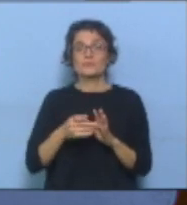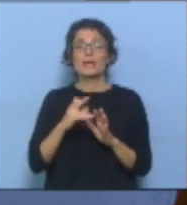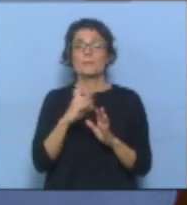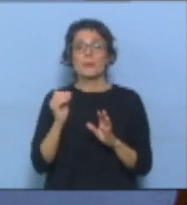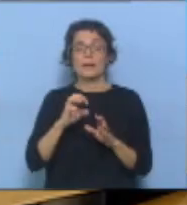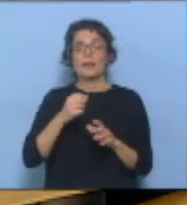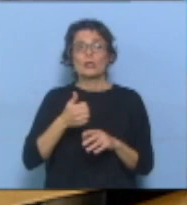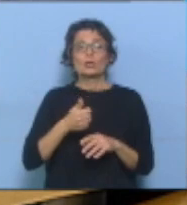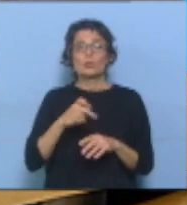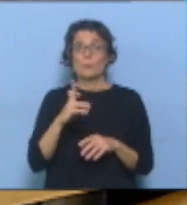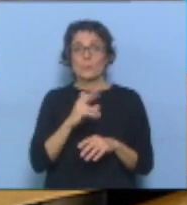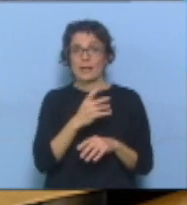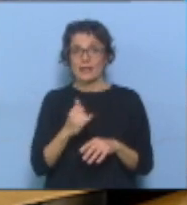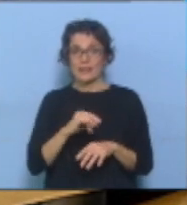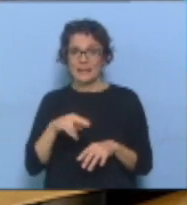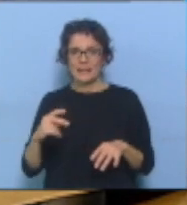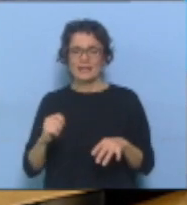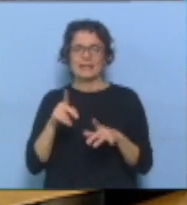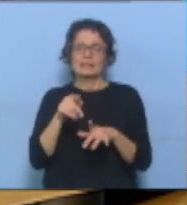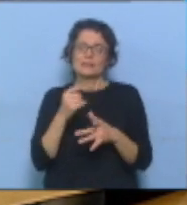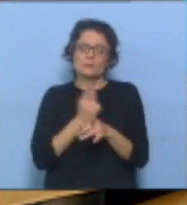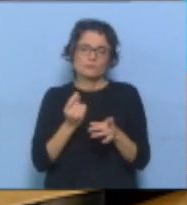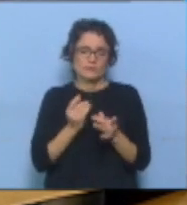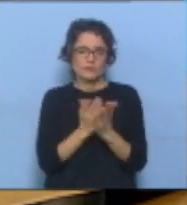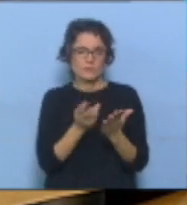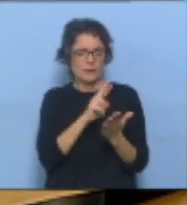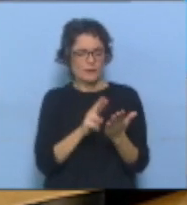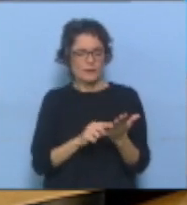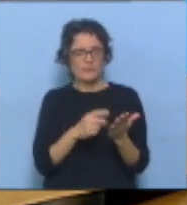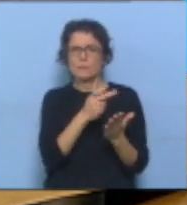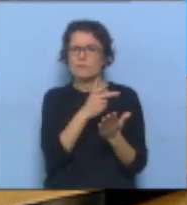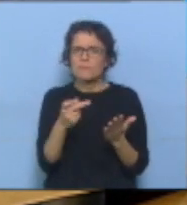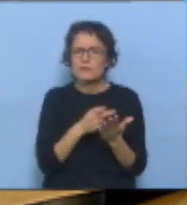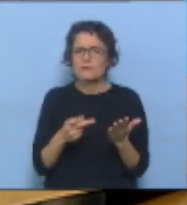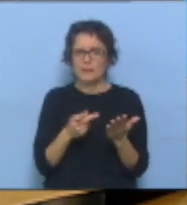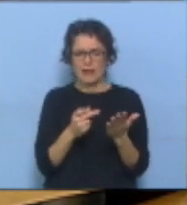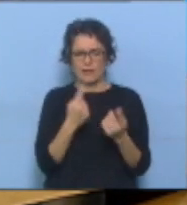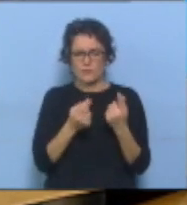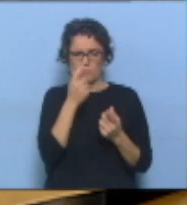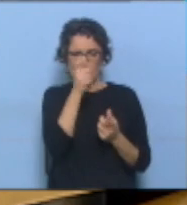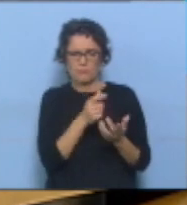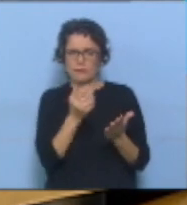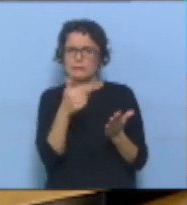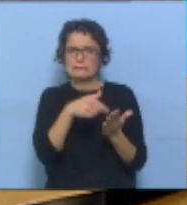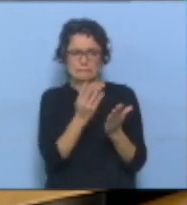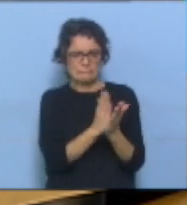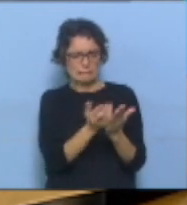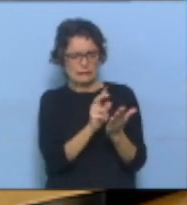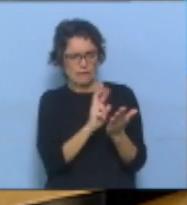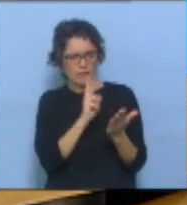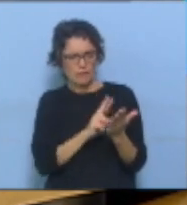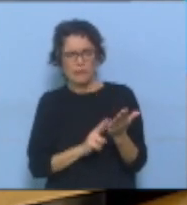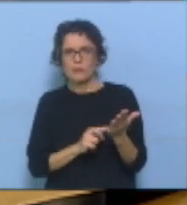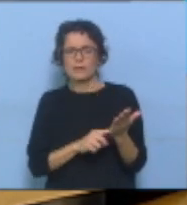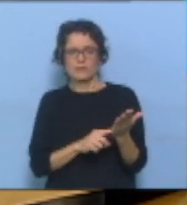E porque havia sempre uma passagem, havia sempre uma frase, um objeto, um personagem que me surgiam para mim